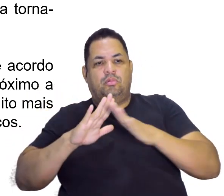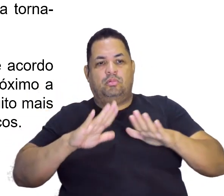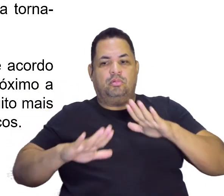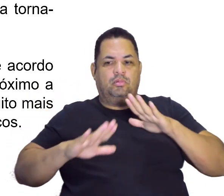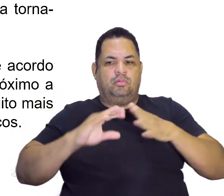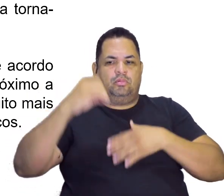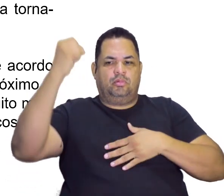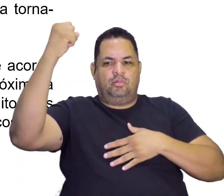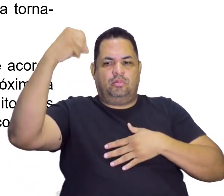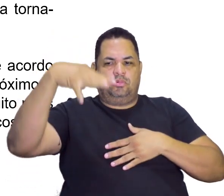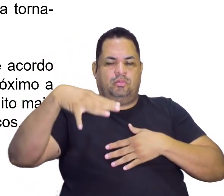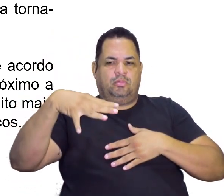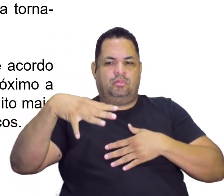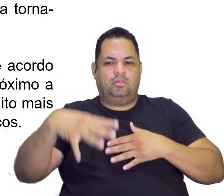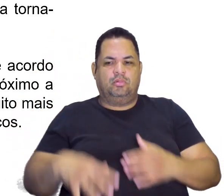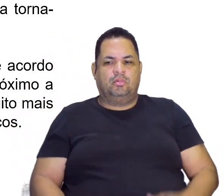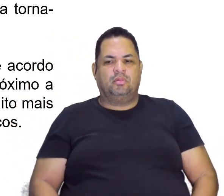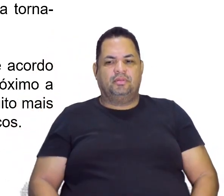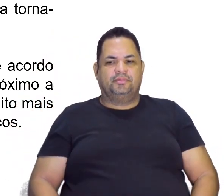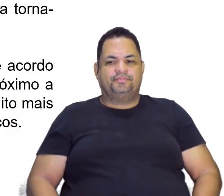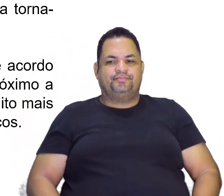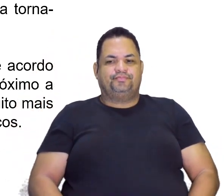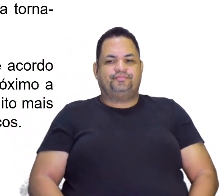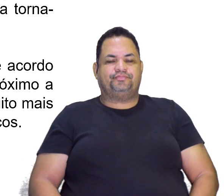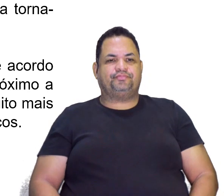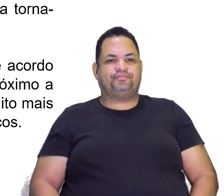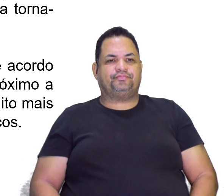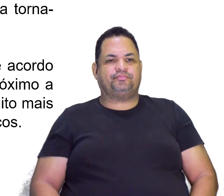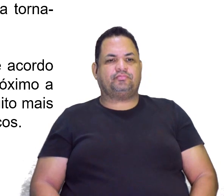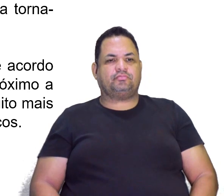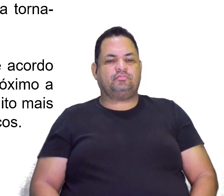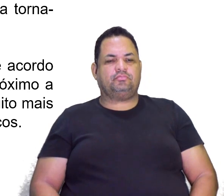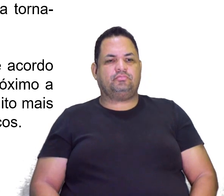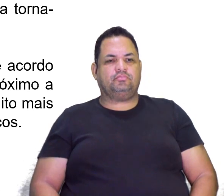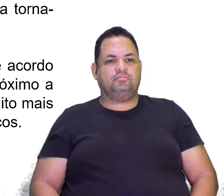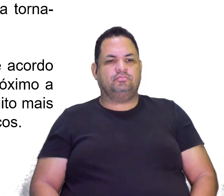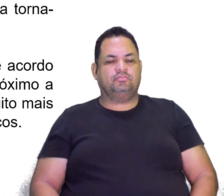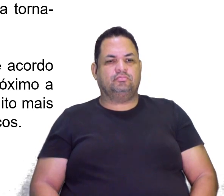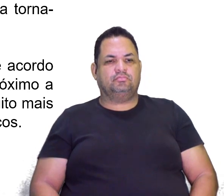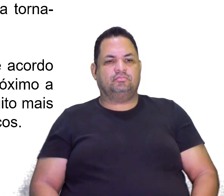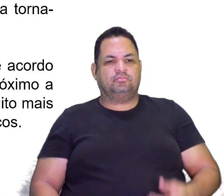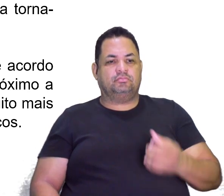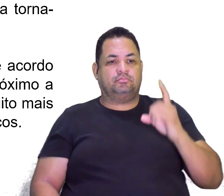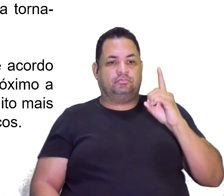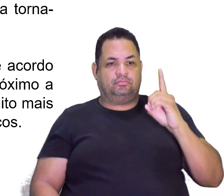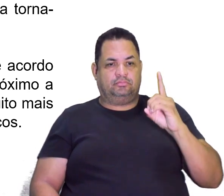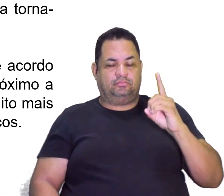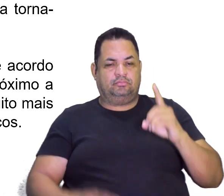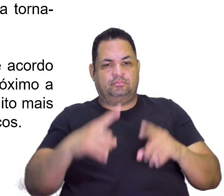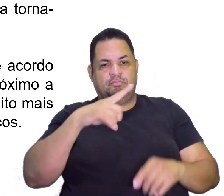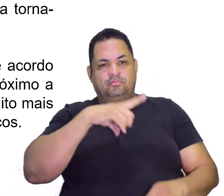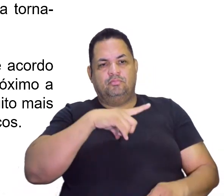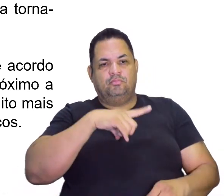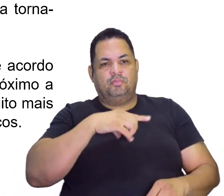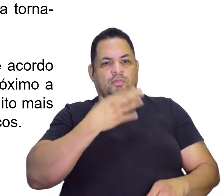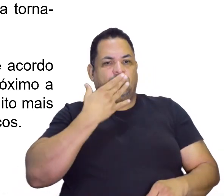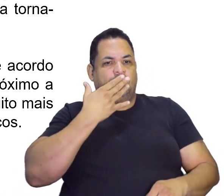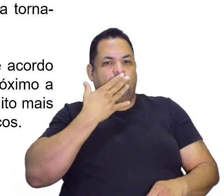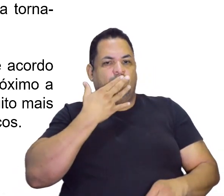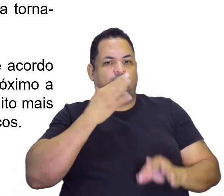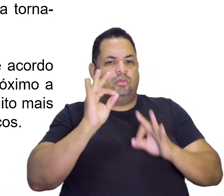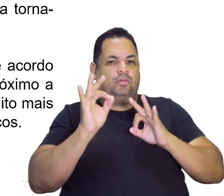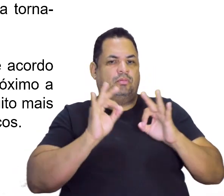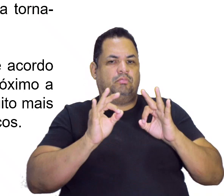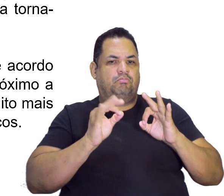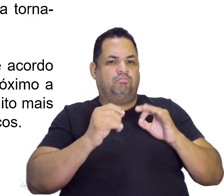constantemente dependendo da incidência da luz do sol. Aqui na letra D nós temos que as